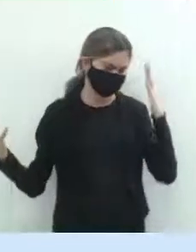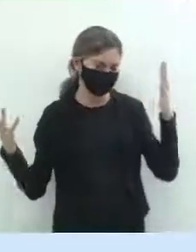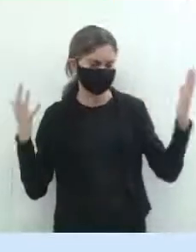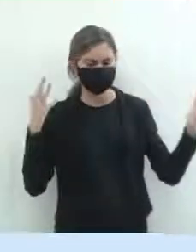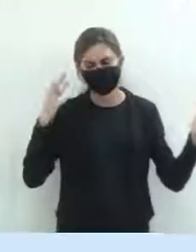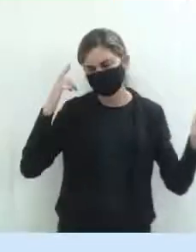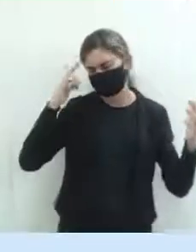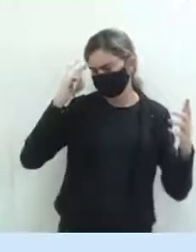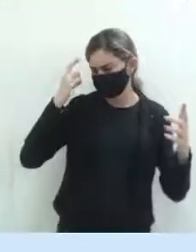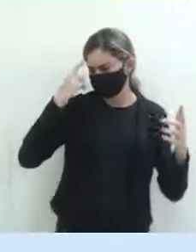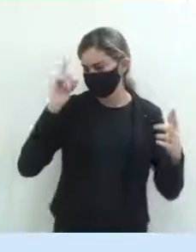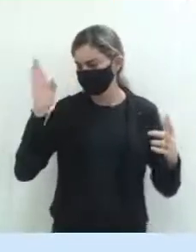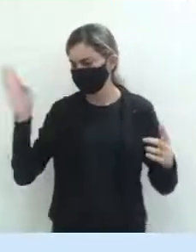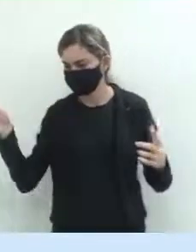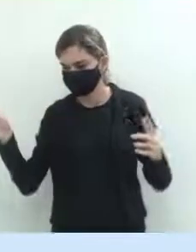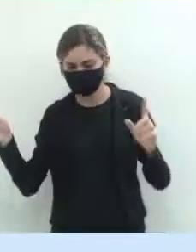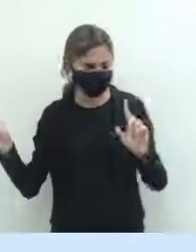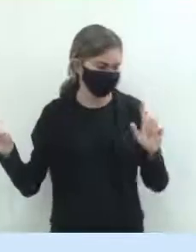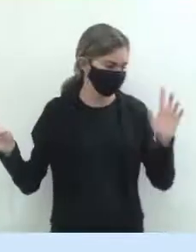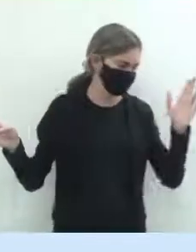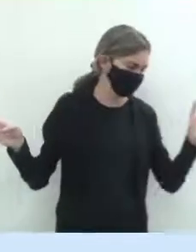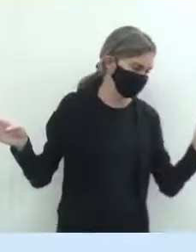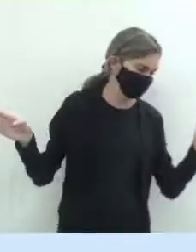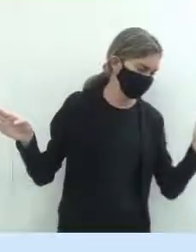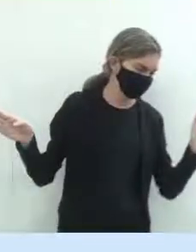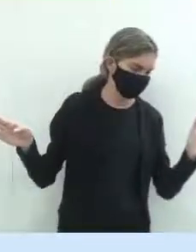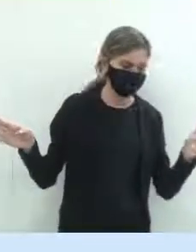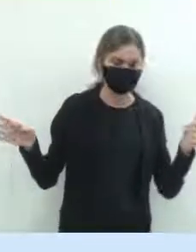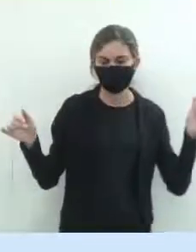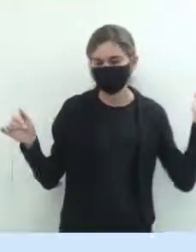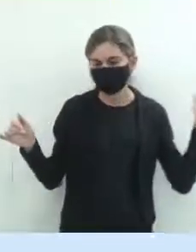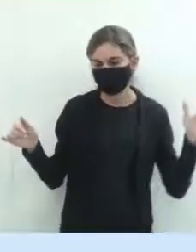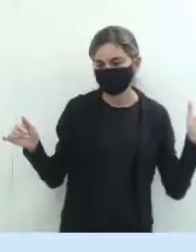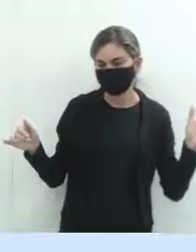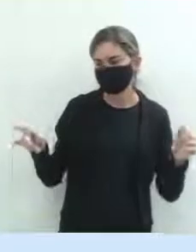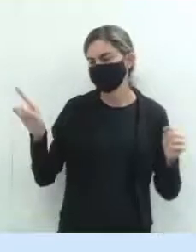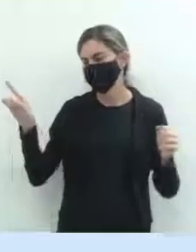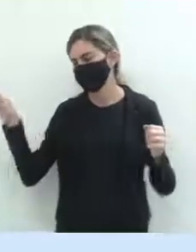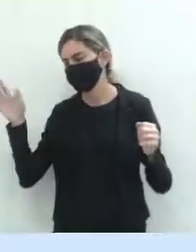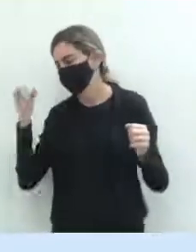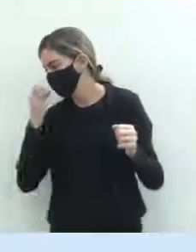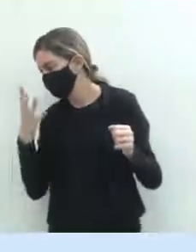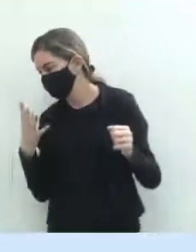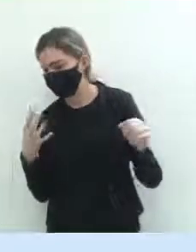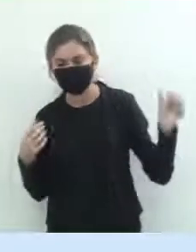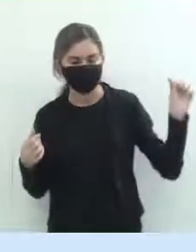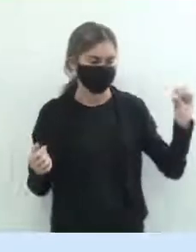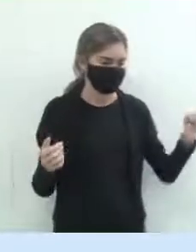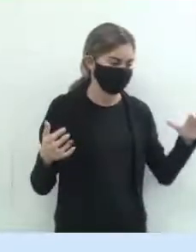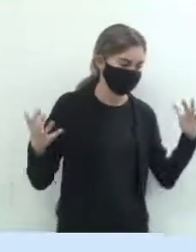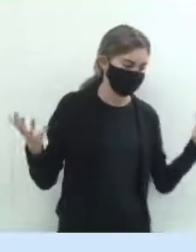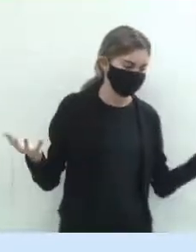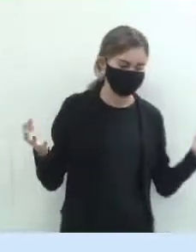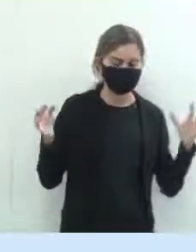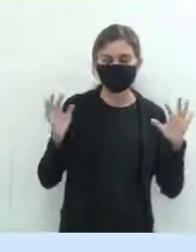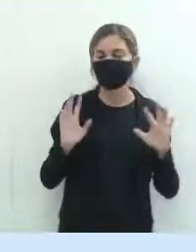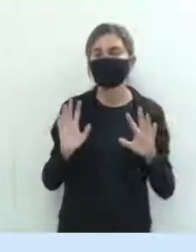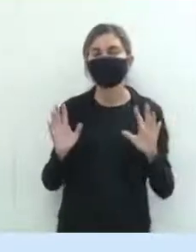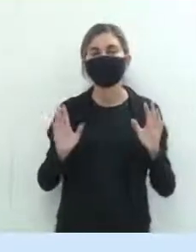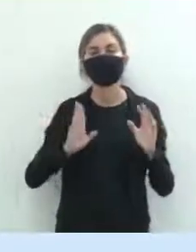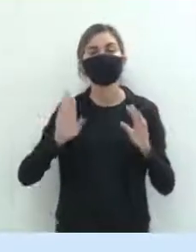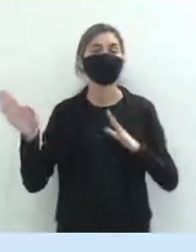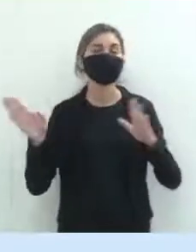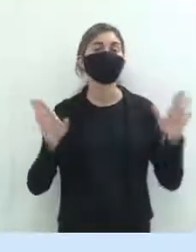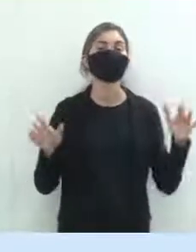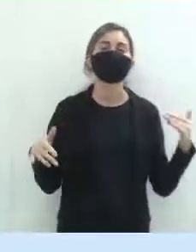que é que eu faço? Vou pela vantagem do anjinho aqui do mal, eu vou fazer o que é certo pelo anjinho do